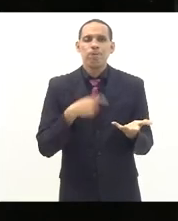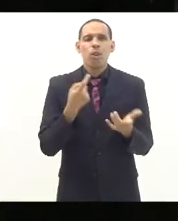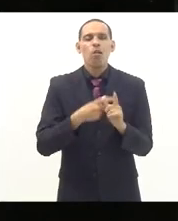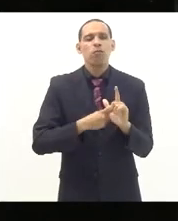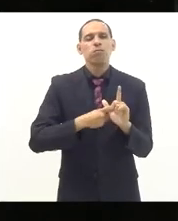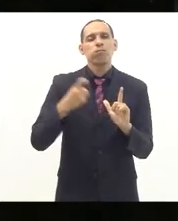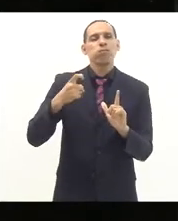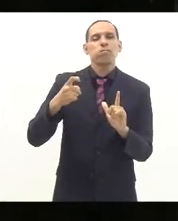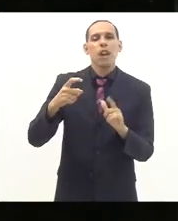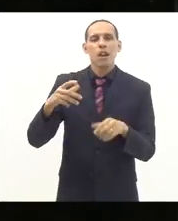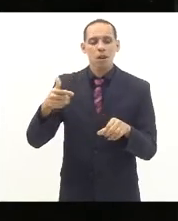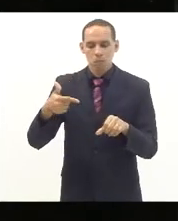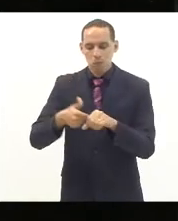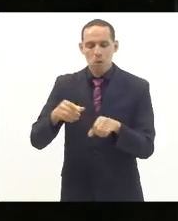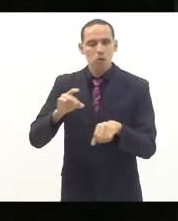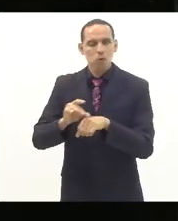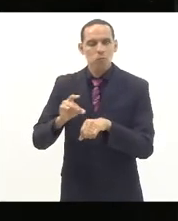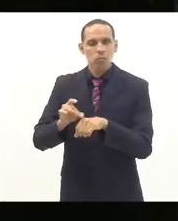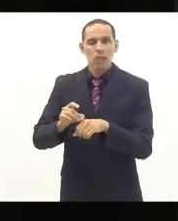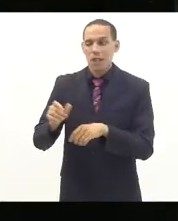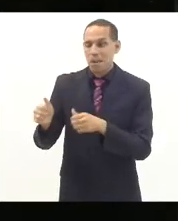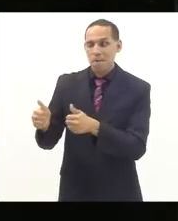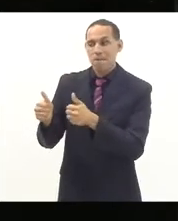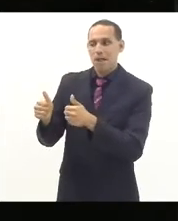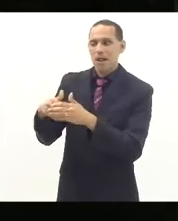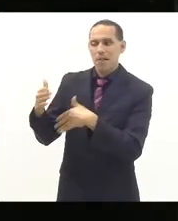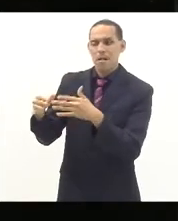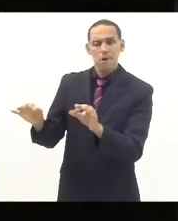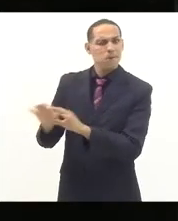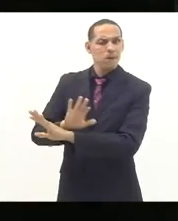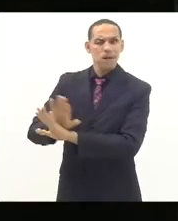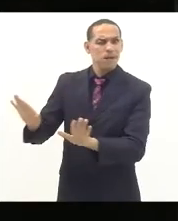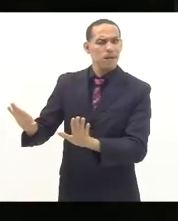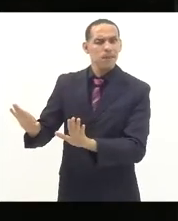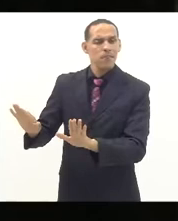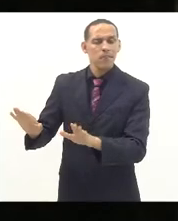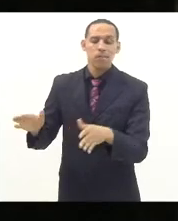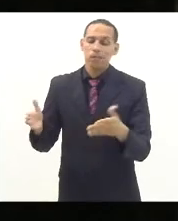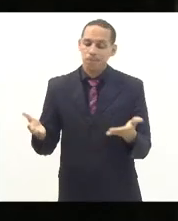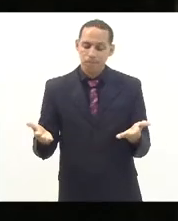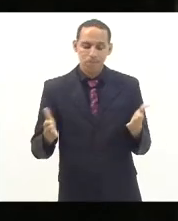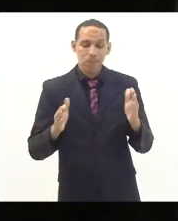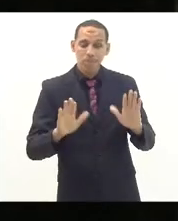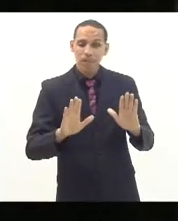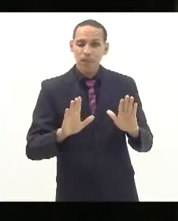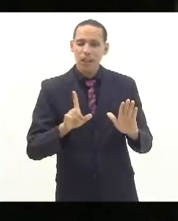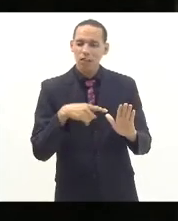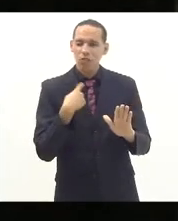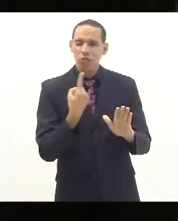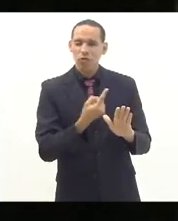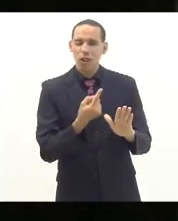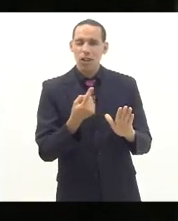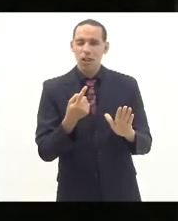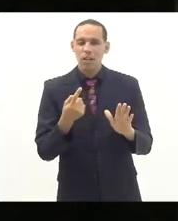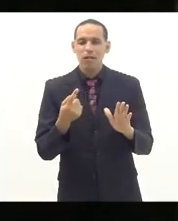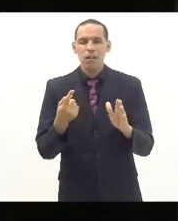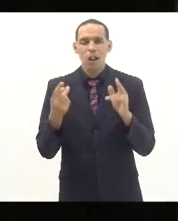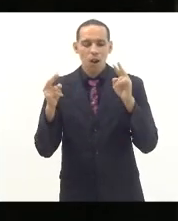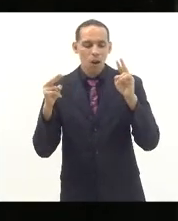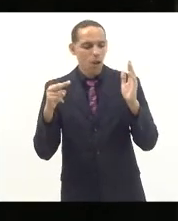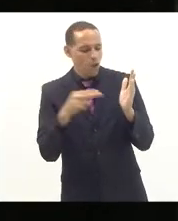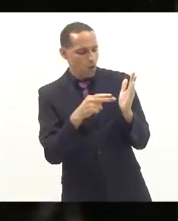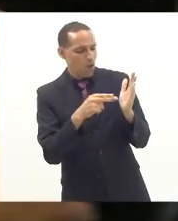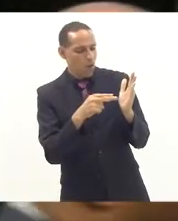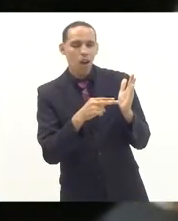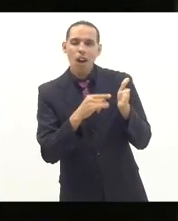independência do petróleo e se bem que terminará em pouco tempo mas quando nós olhamos para dentro do